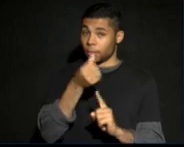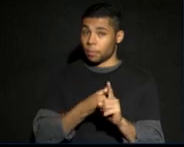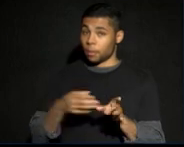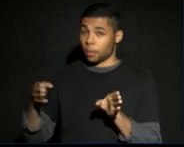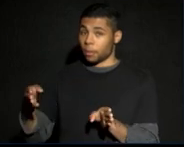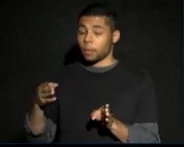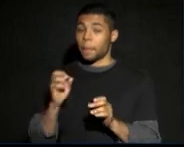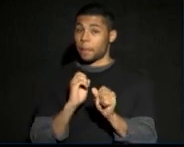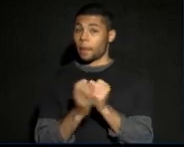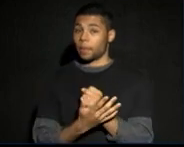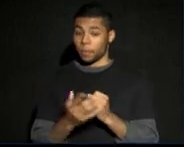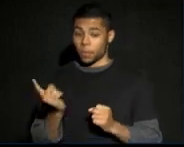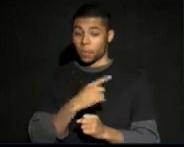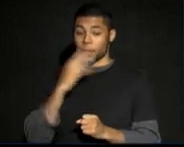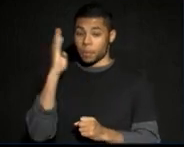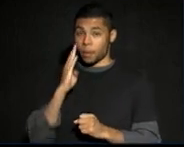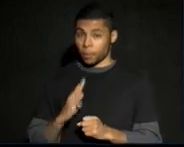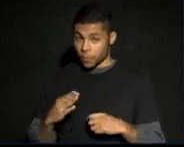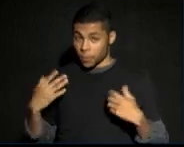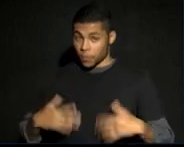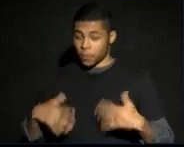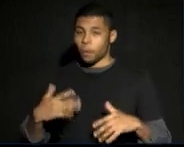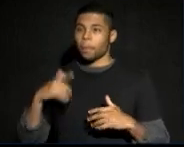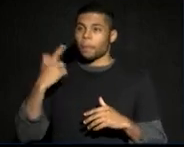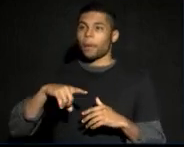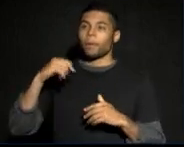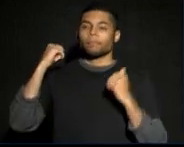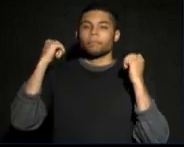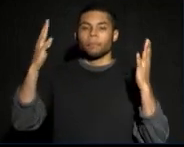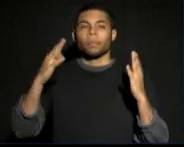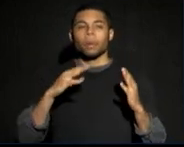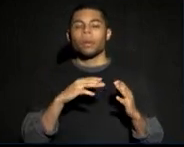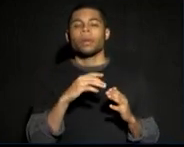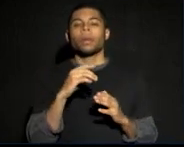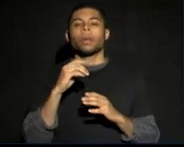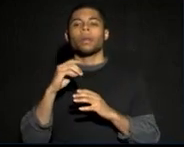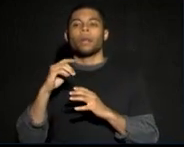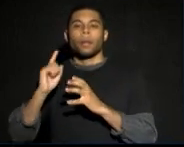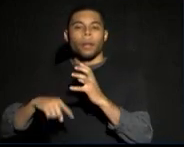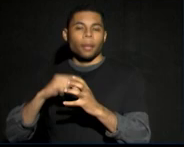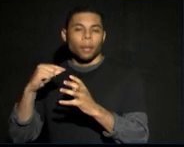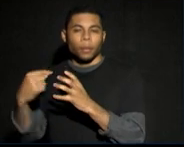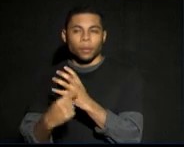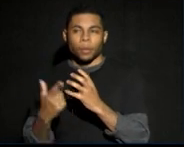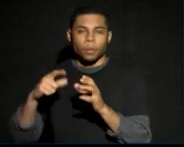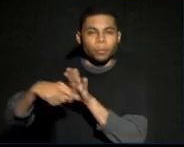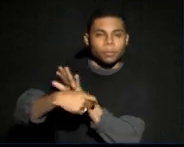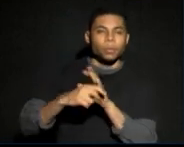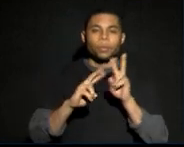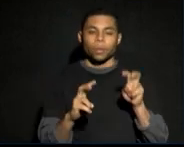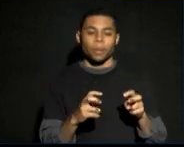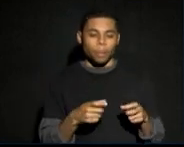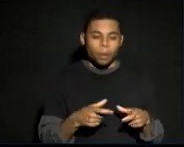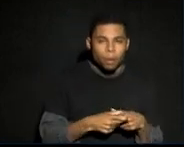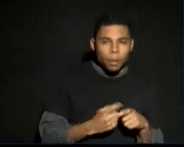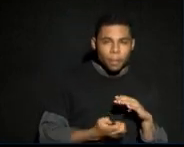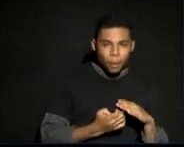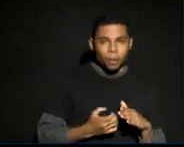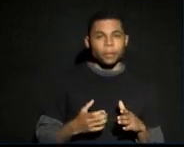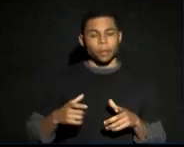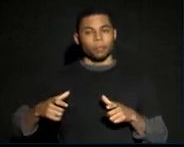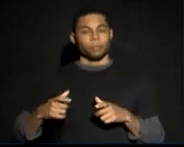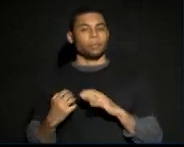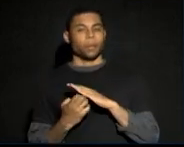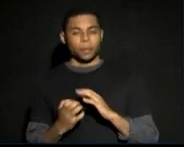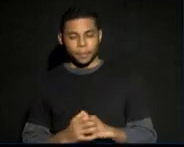seis meses durante uma pandemia o que a gente fez no Brasil é que eles internacional no suporte a crédito de micro pequena e média empresa esses dez bilhões